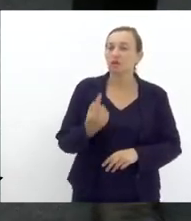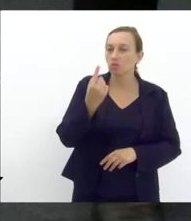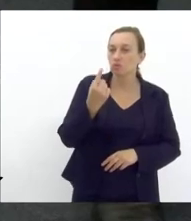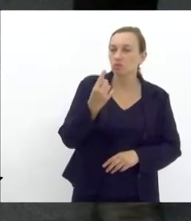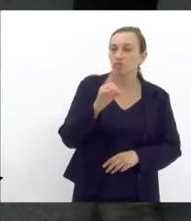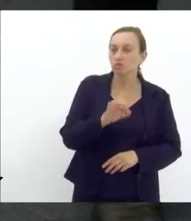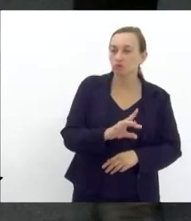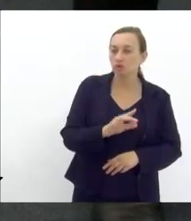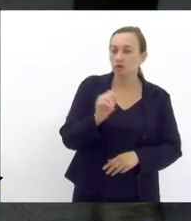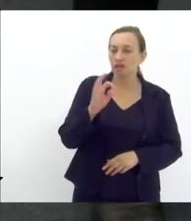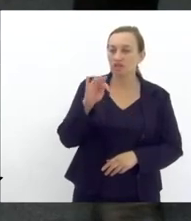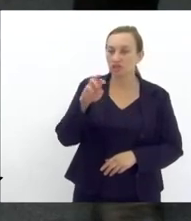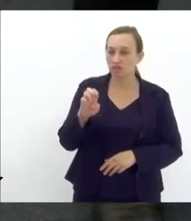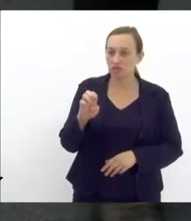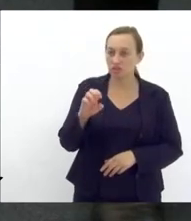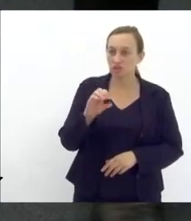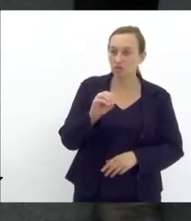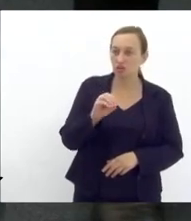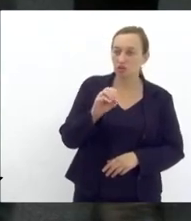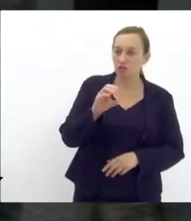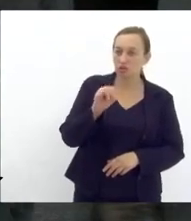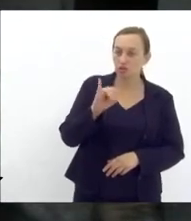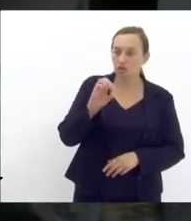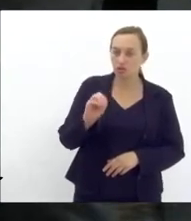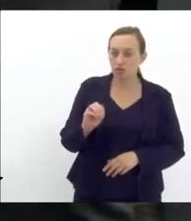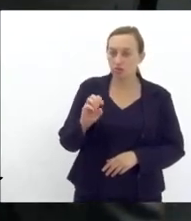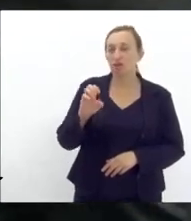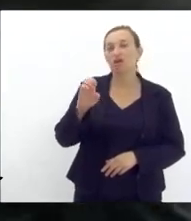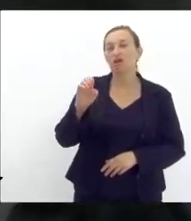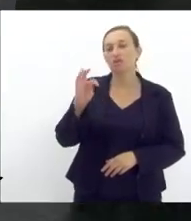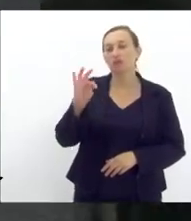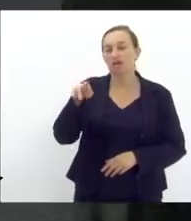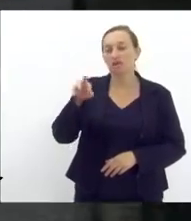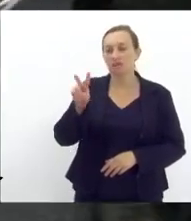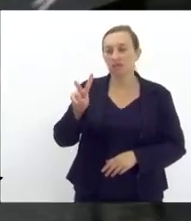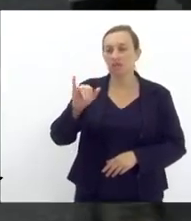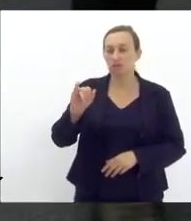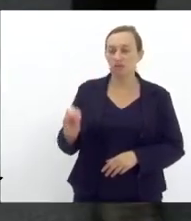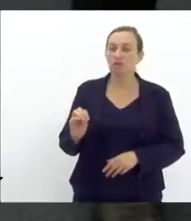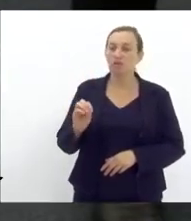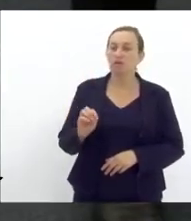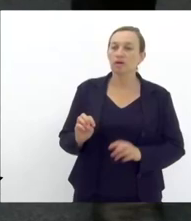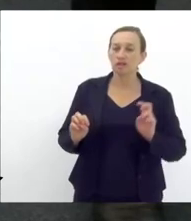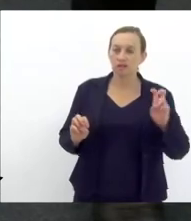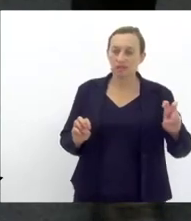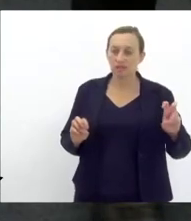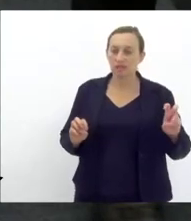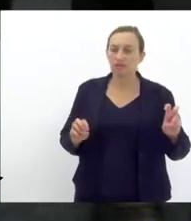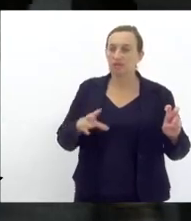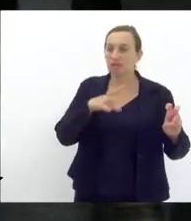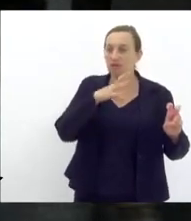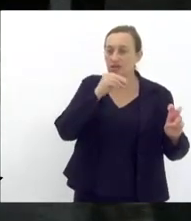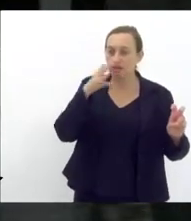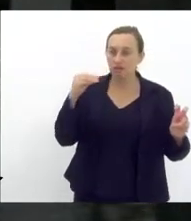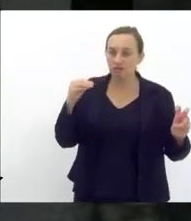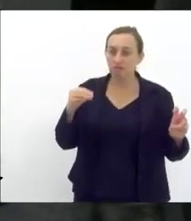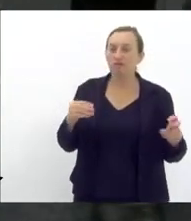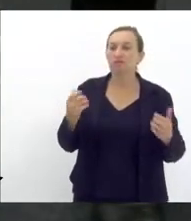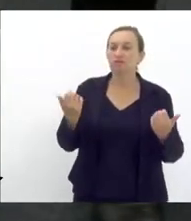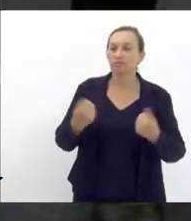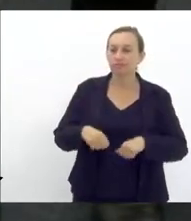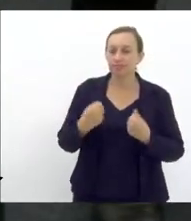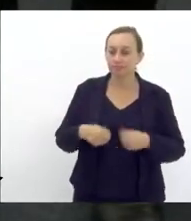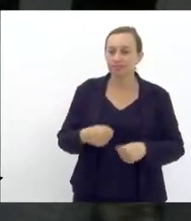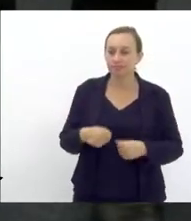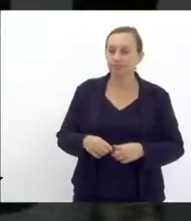socioeducativo de segurança para cinco adolescentes infratores nos colocou né a necessidade